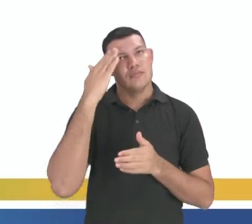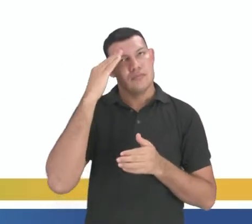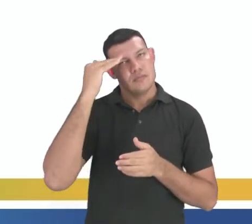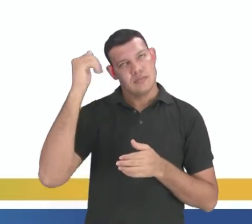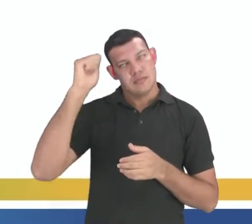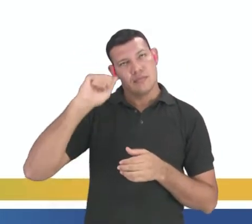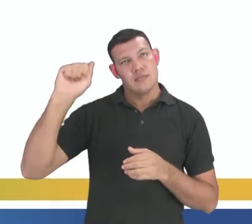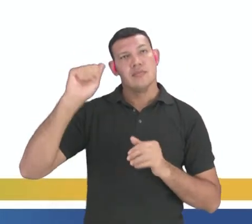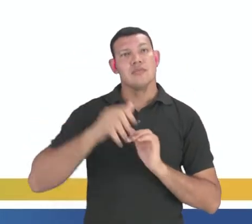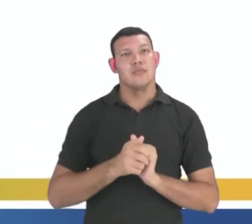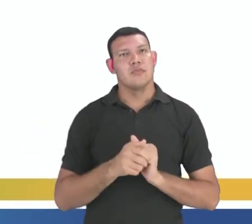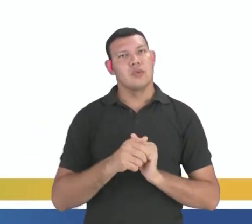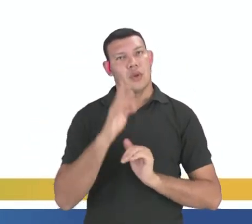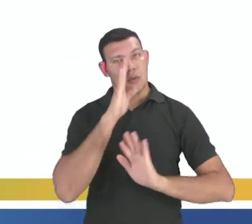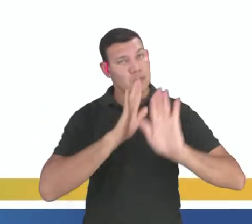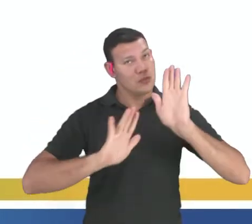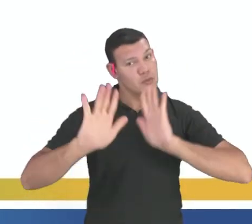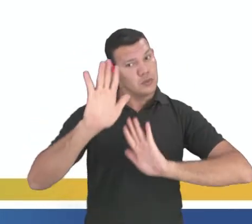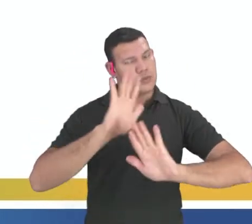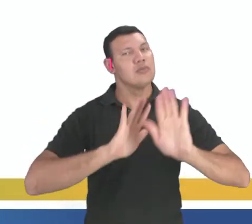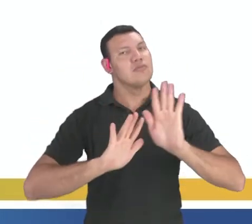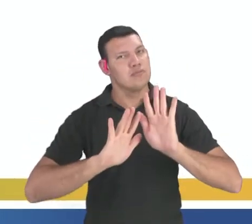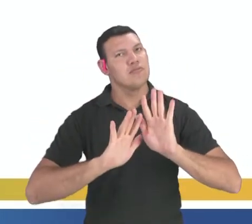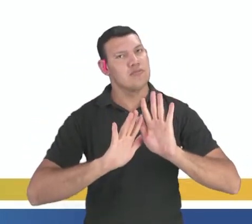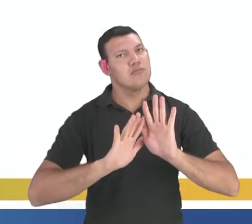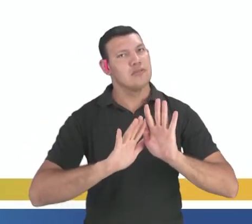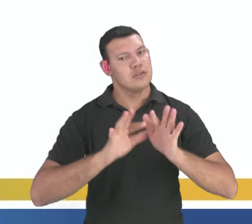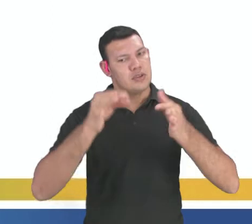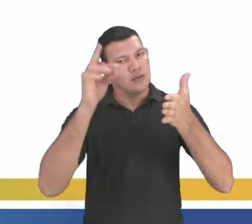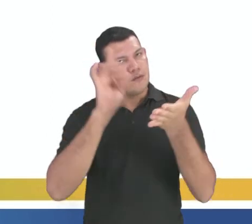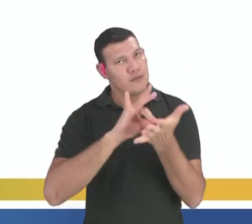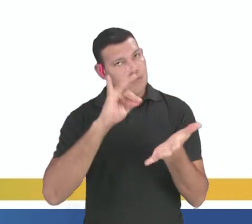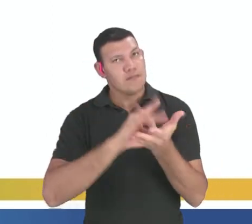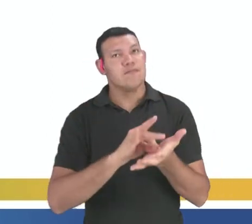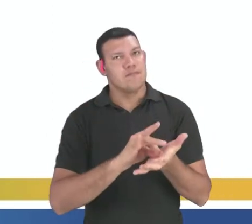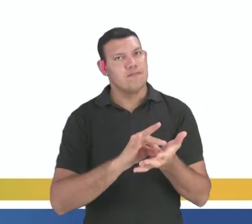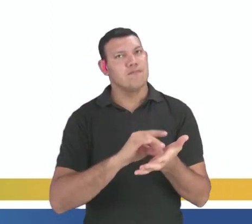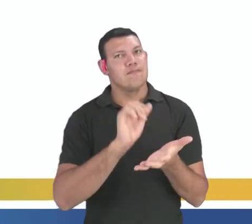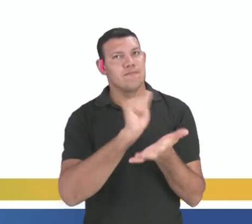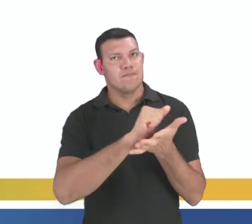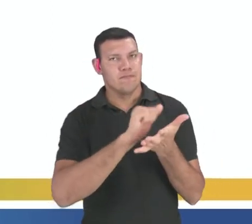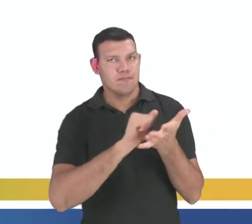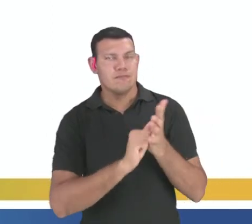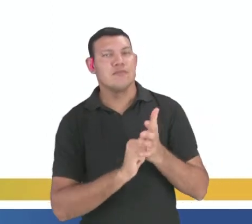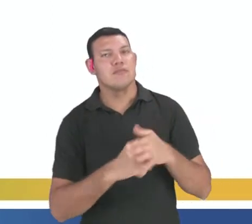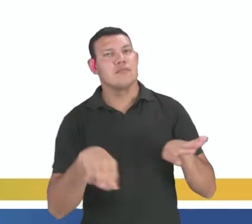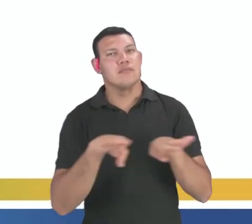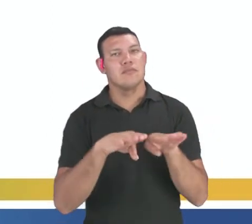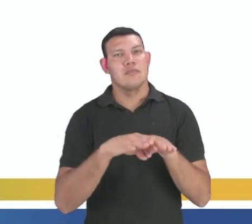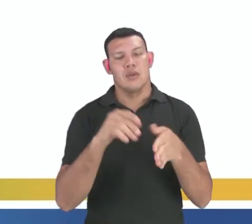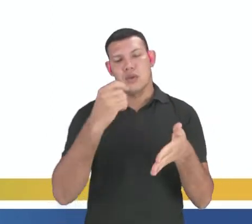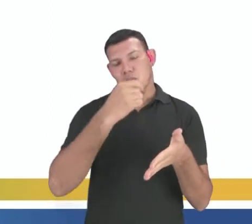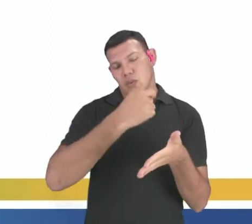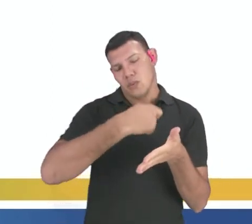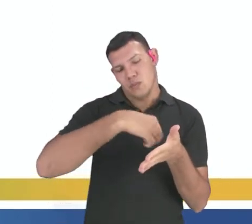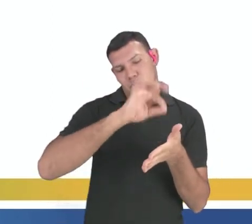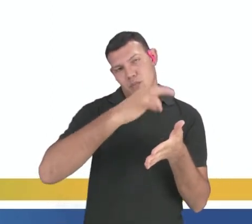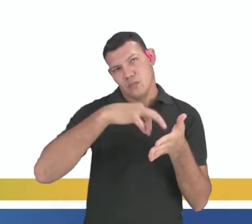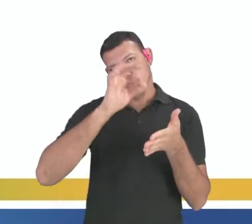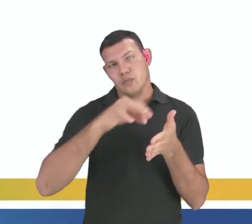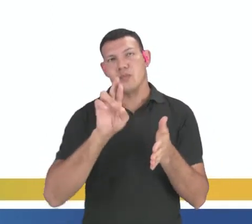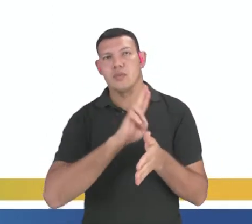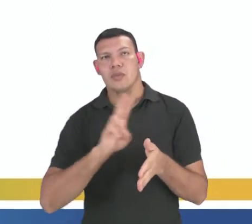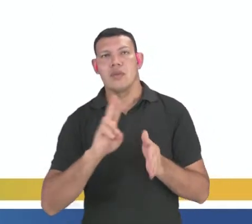deve ter cuidado com a autenticidade dos elementos apresentados. Além de assinar o texto no final, os artigos de opinião